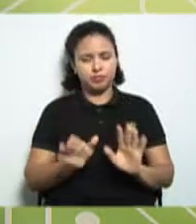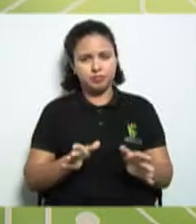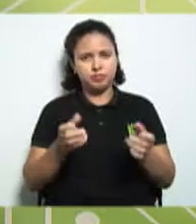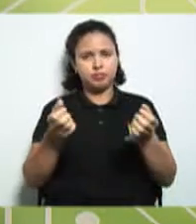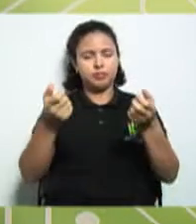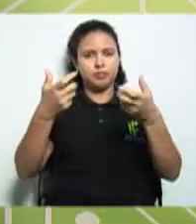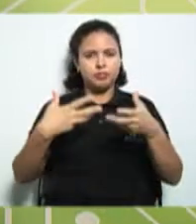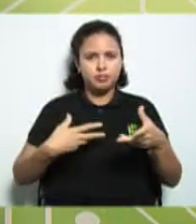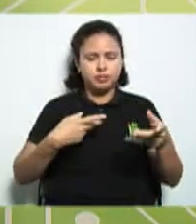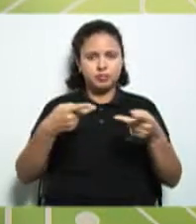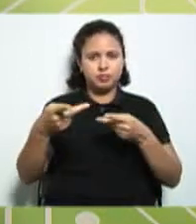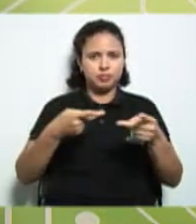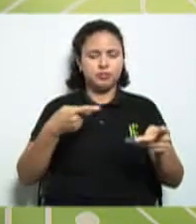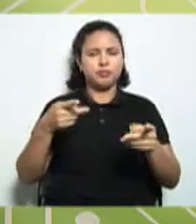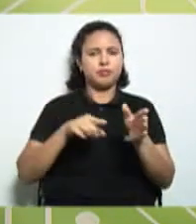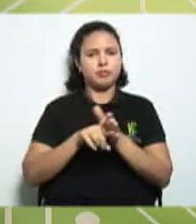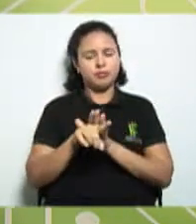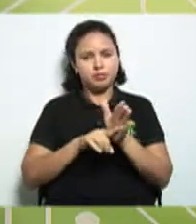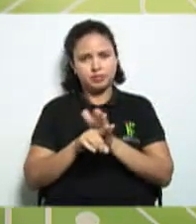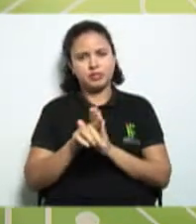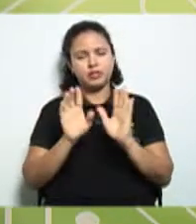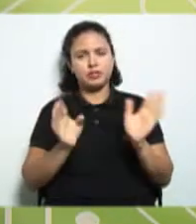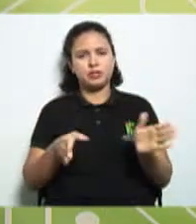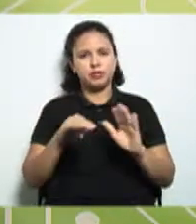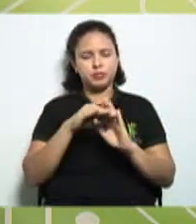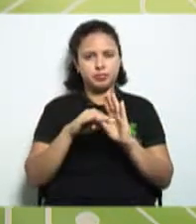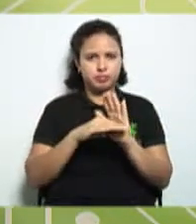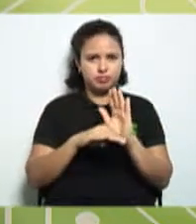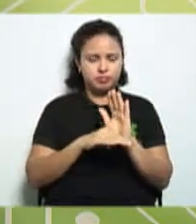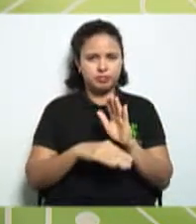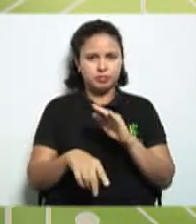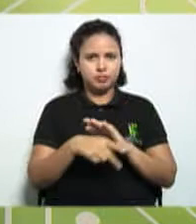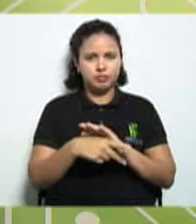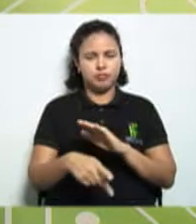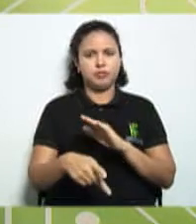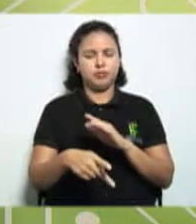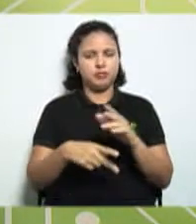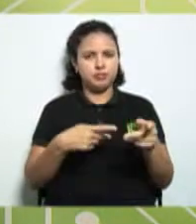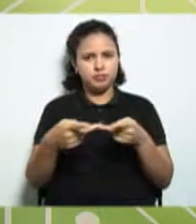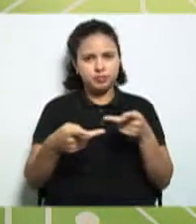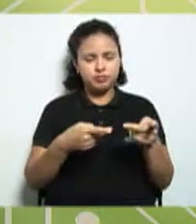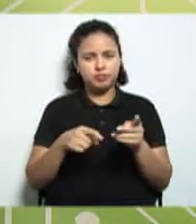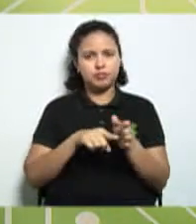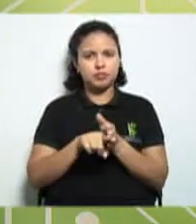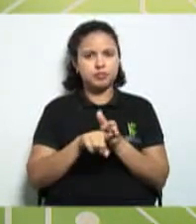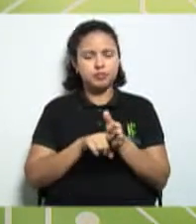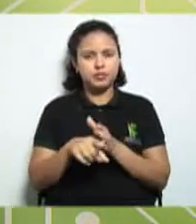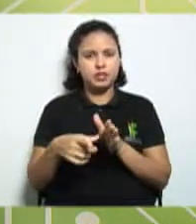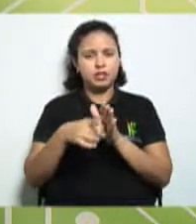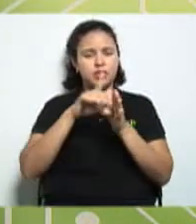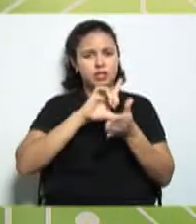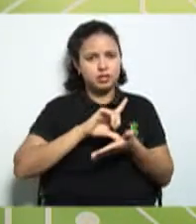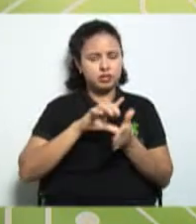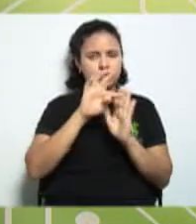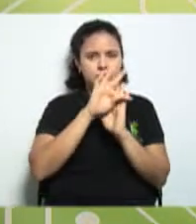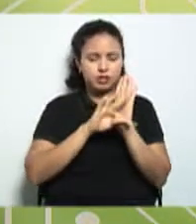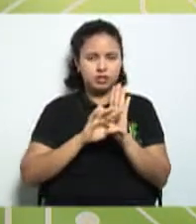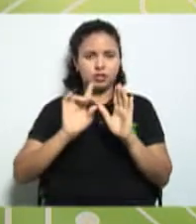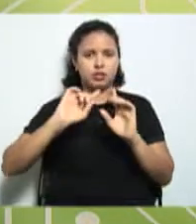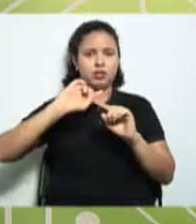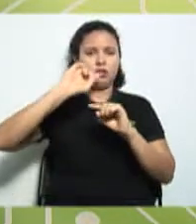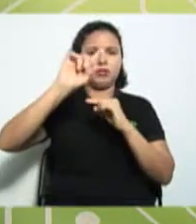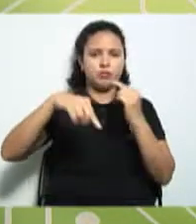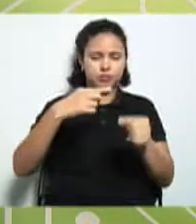os elementos que formam um projeto de pesquisa, pré-textual, textual,